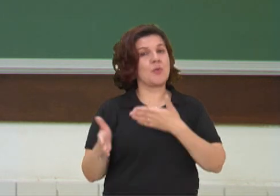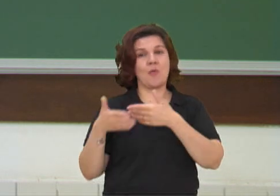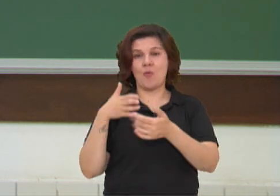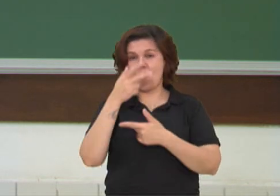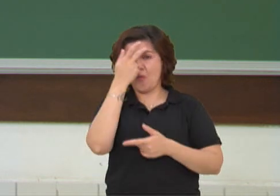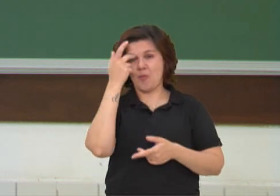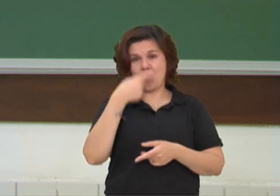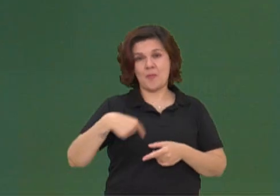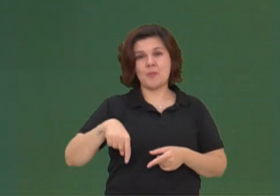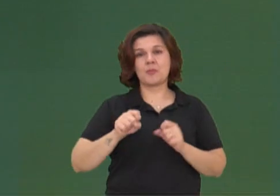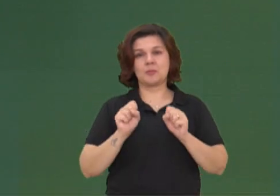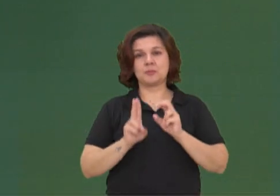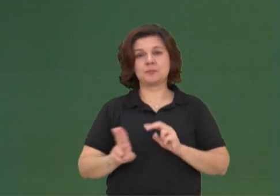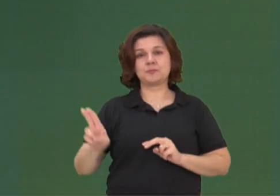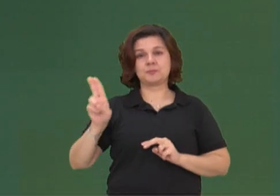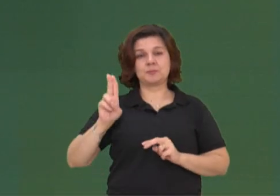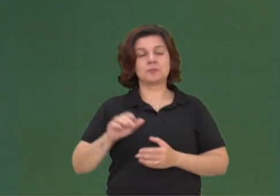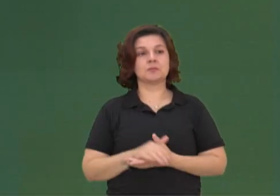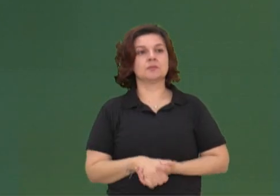praticar sem problema algum.